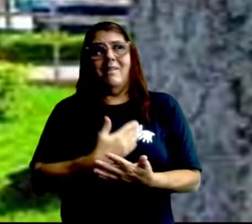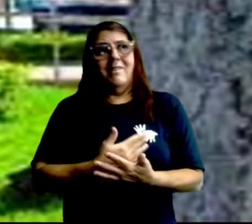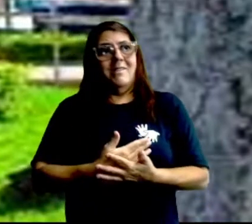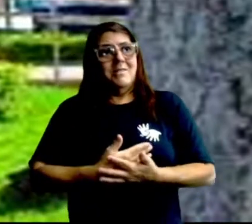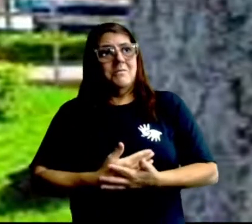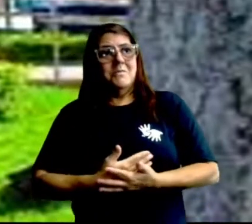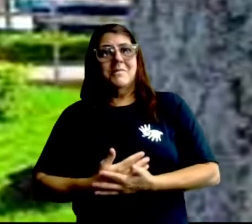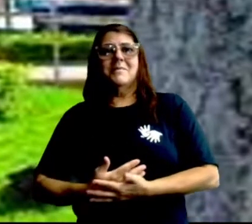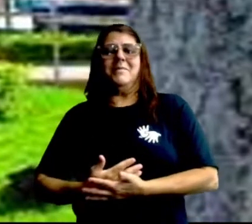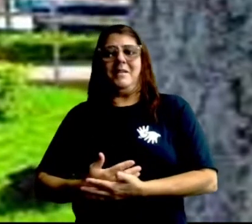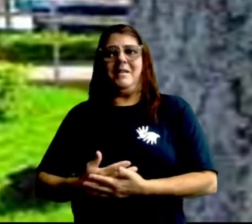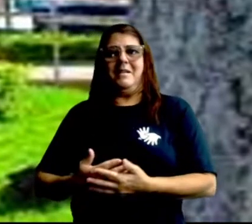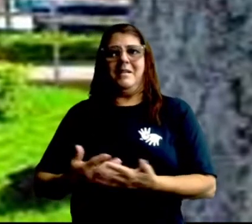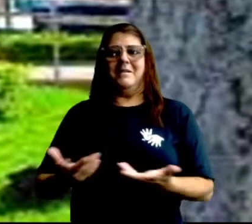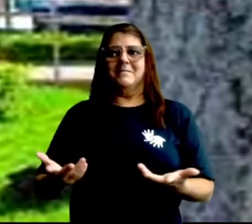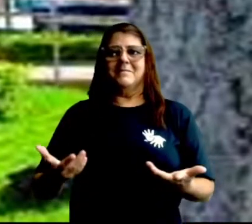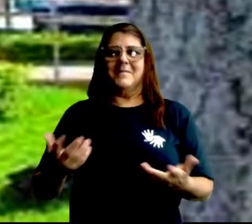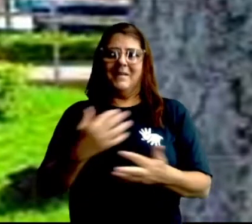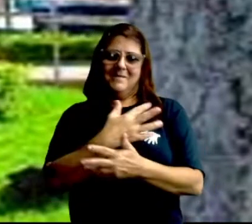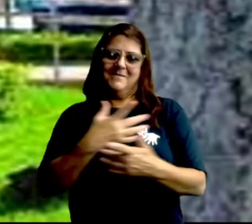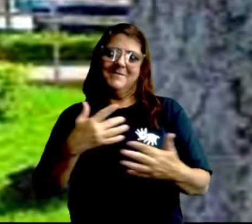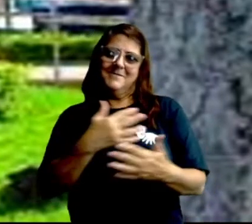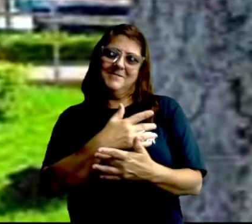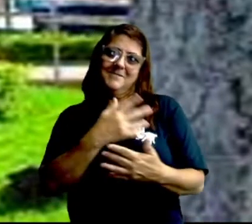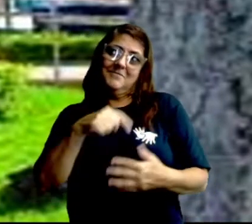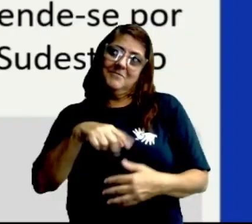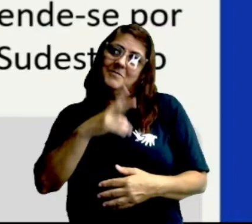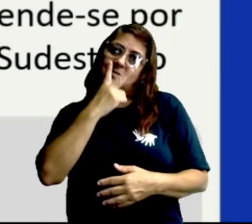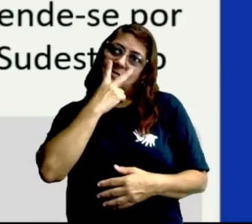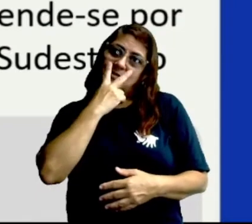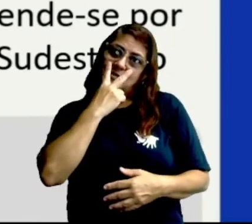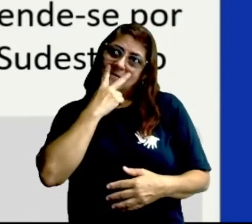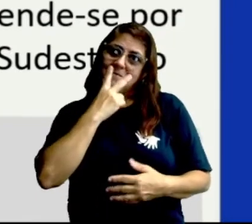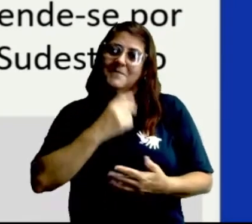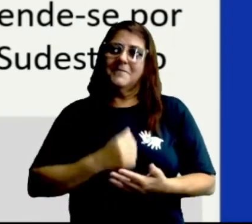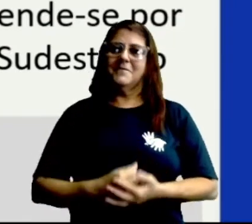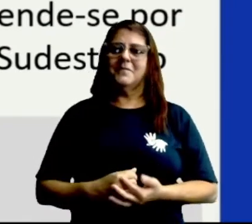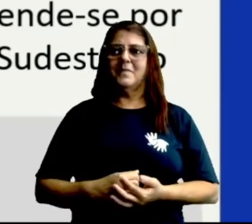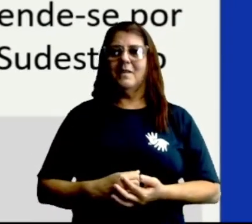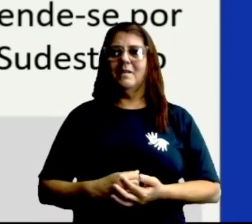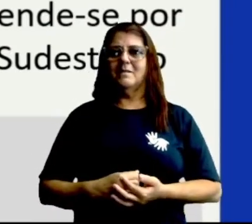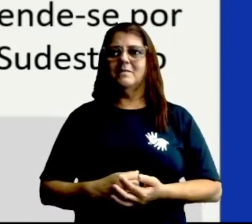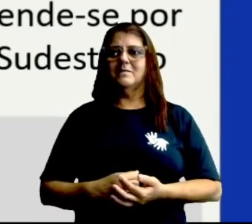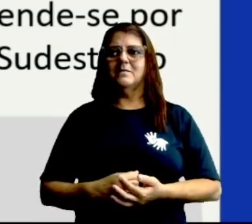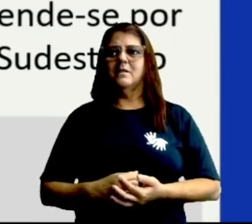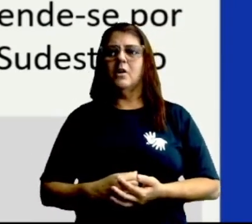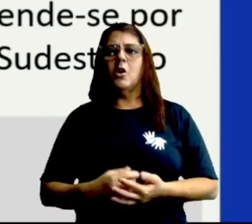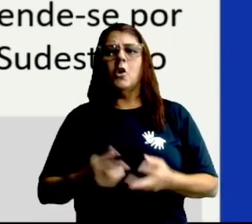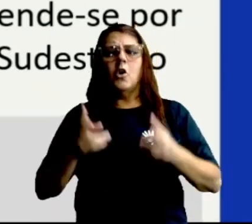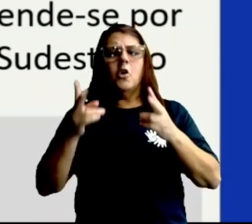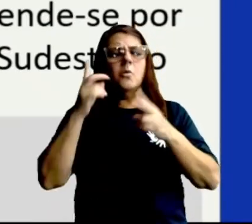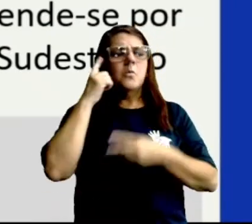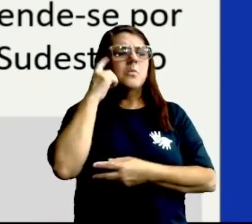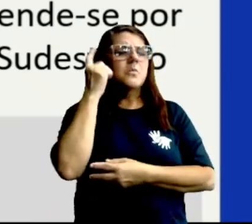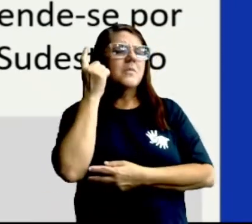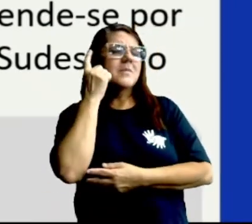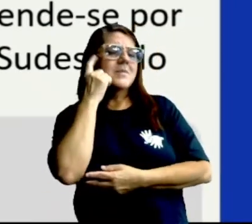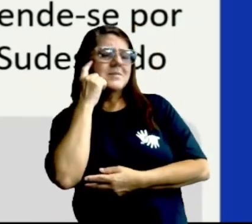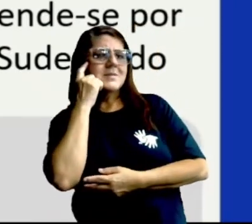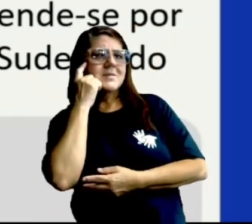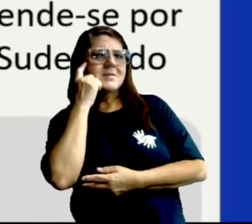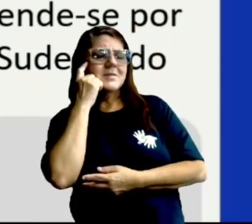um pouquinho dessa relação com a nossa cidade E aí gente quando a gente vai pensar